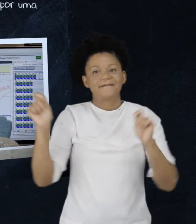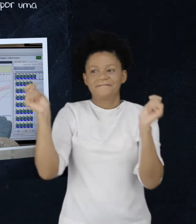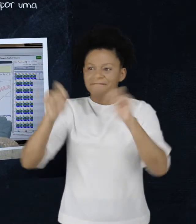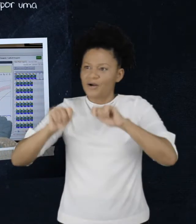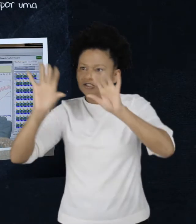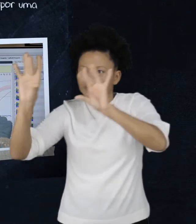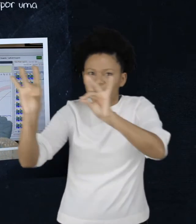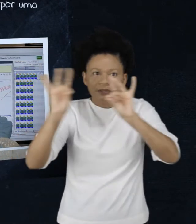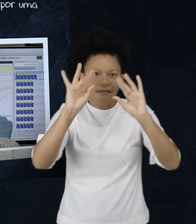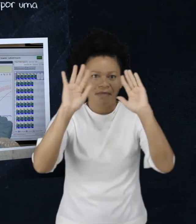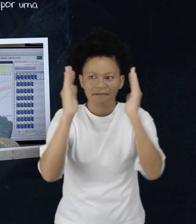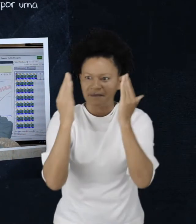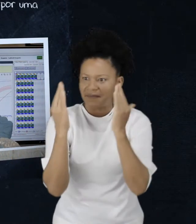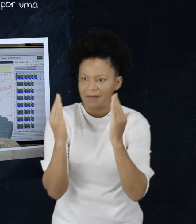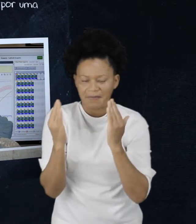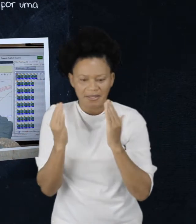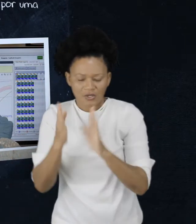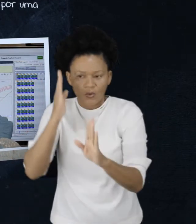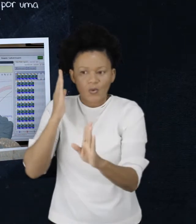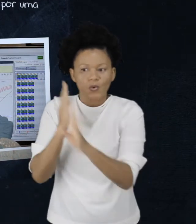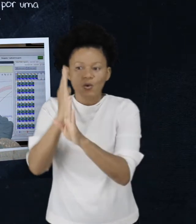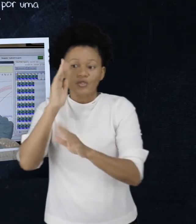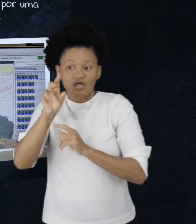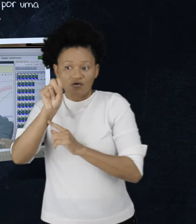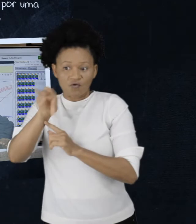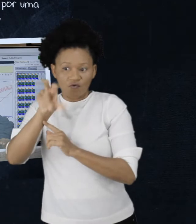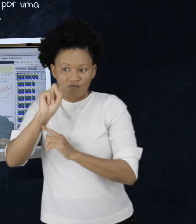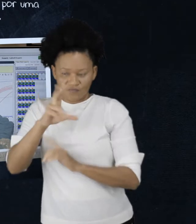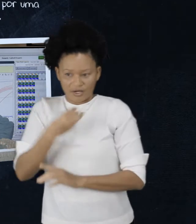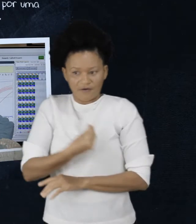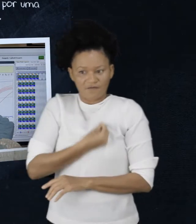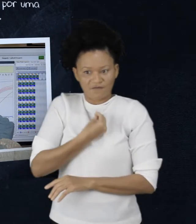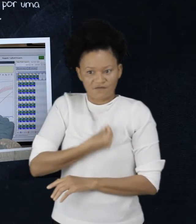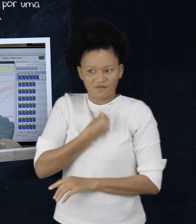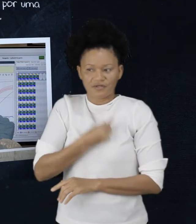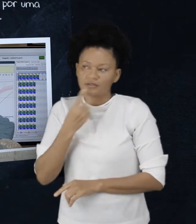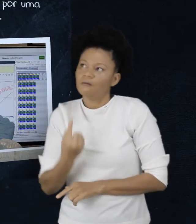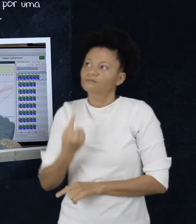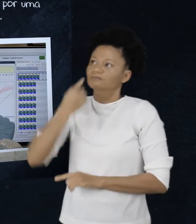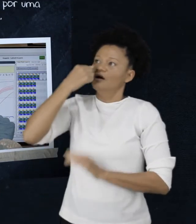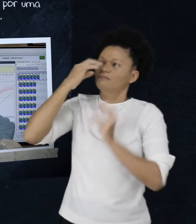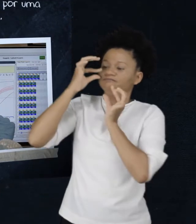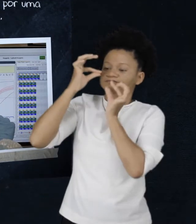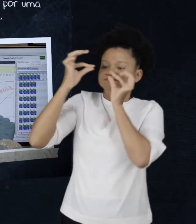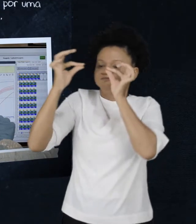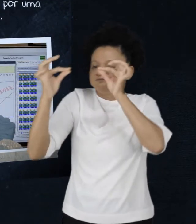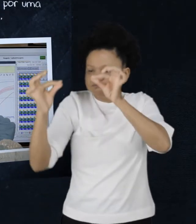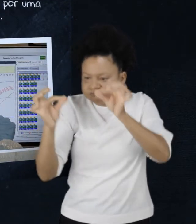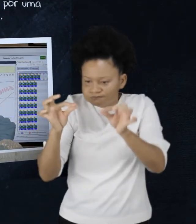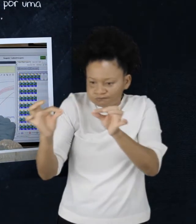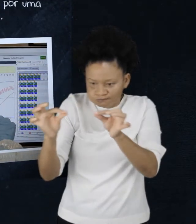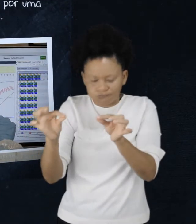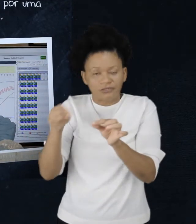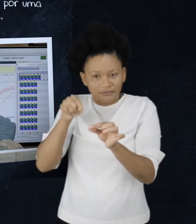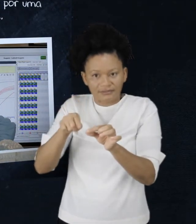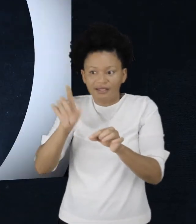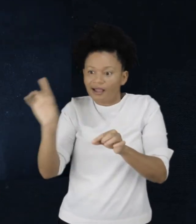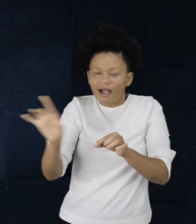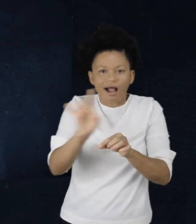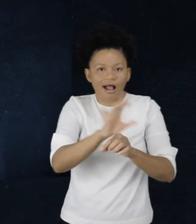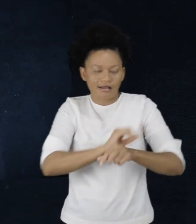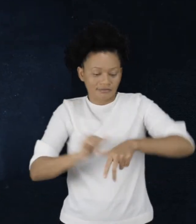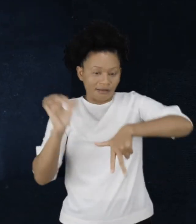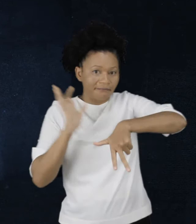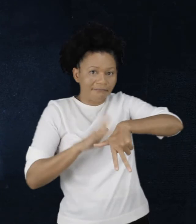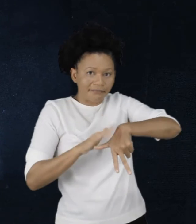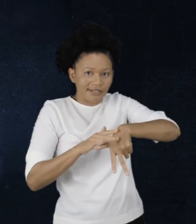ser analisadas para determinar se o vírus estava presente naquela amostra coletada daqueles pacientes.